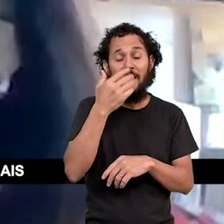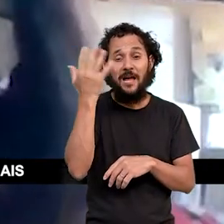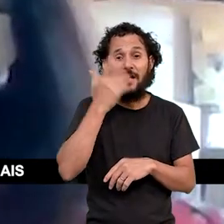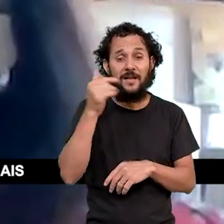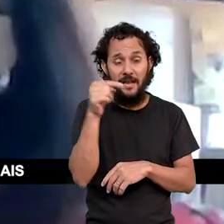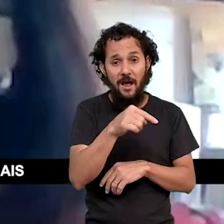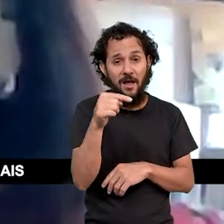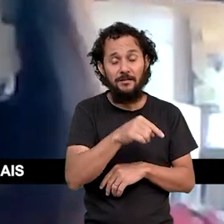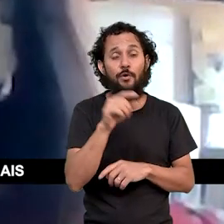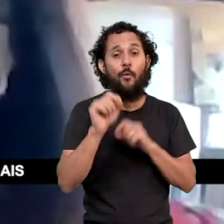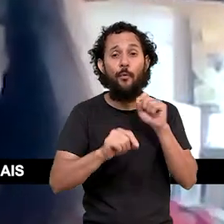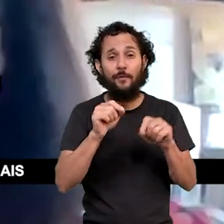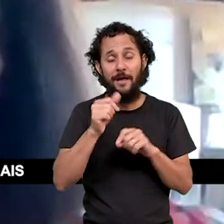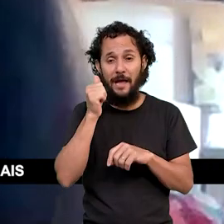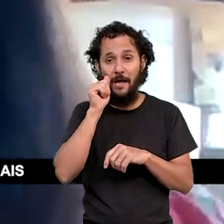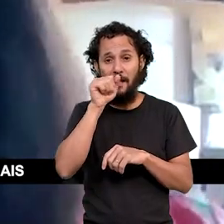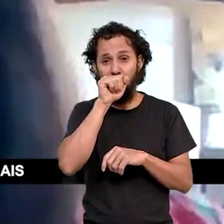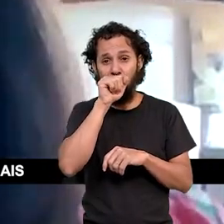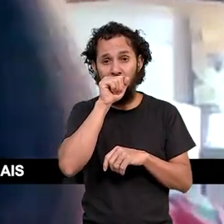eram